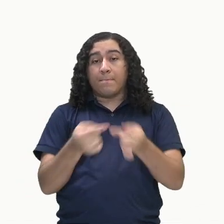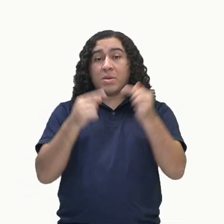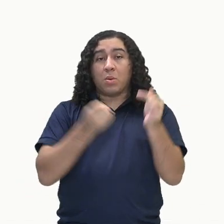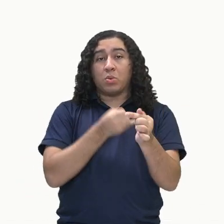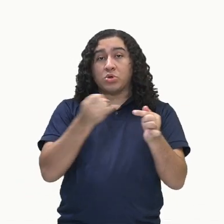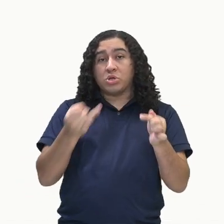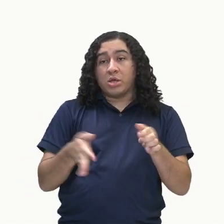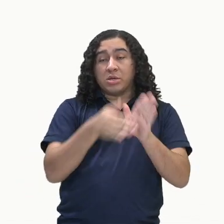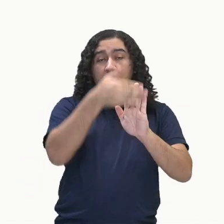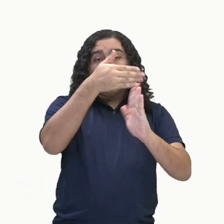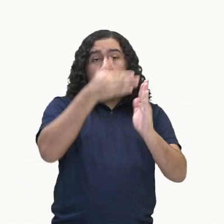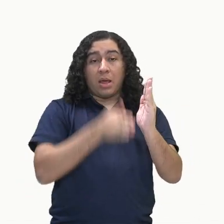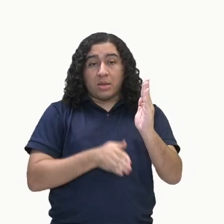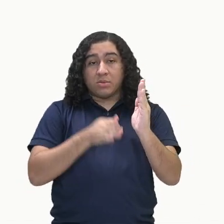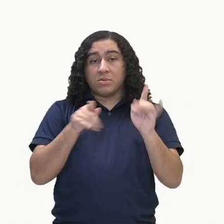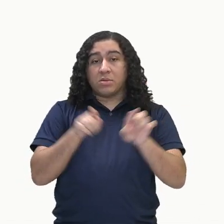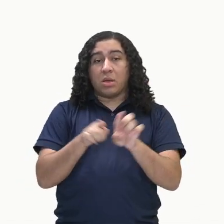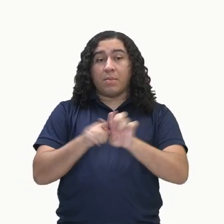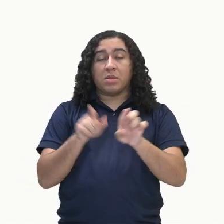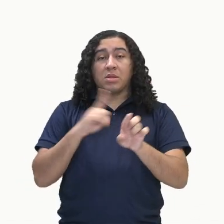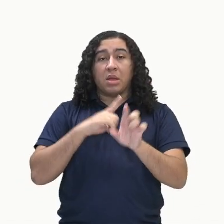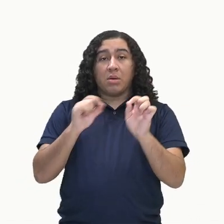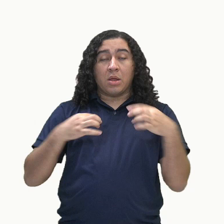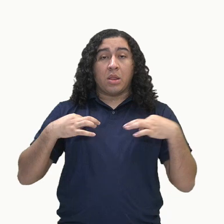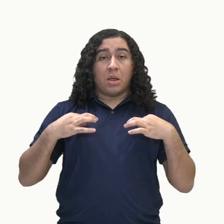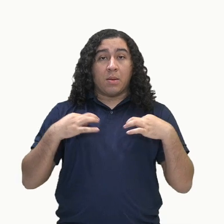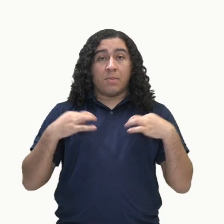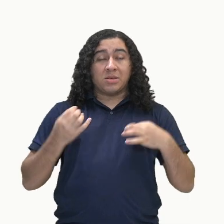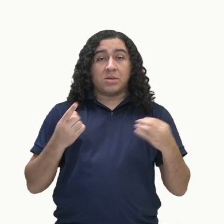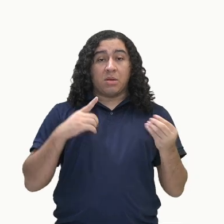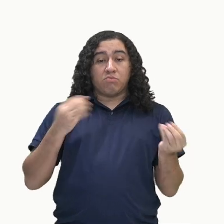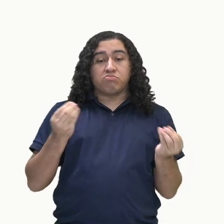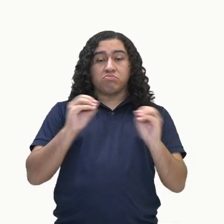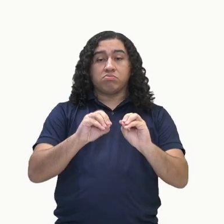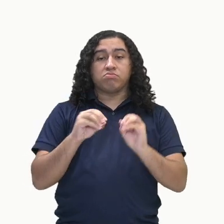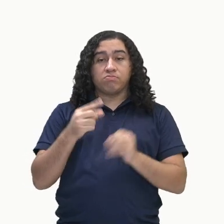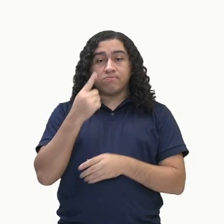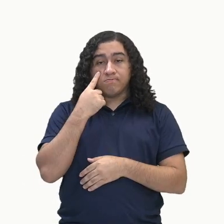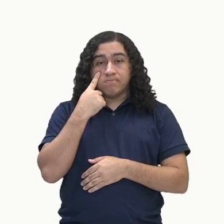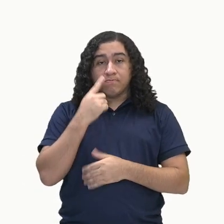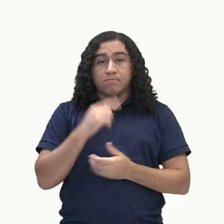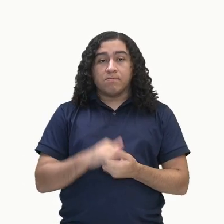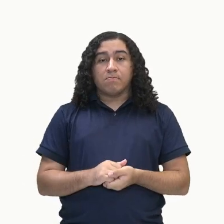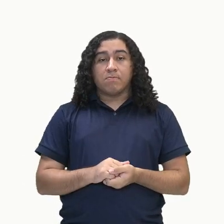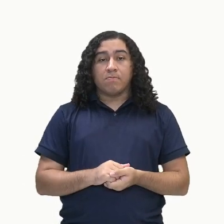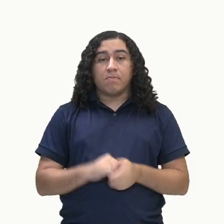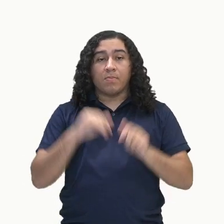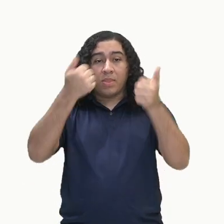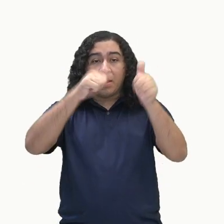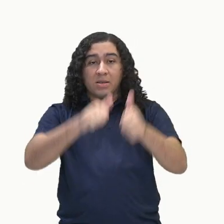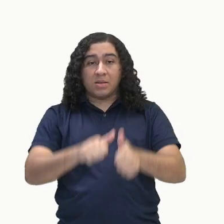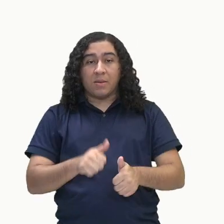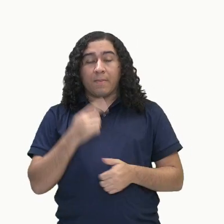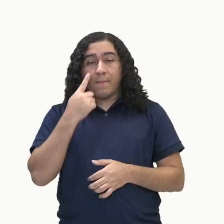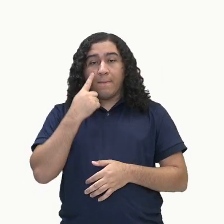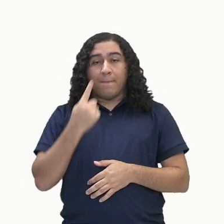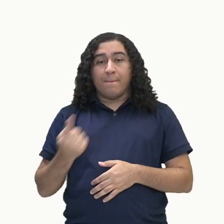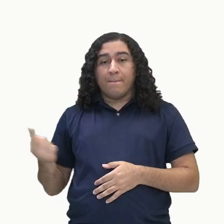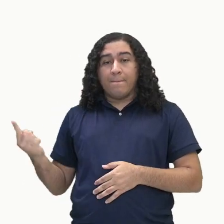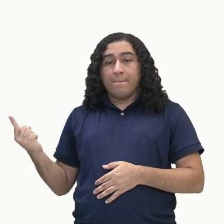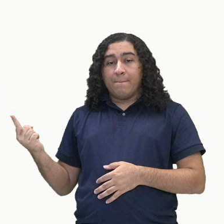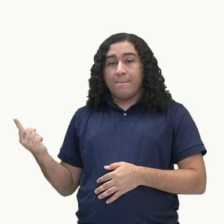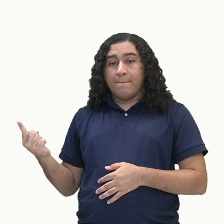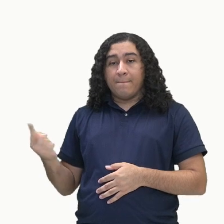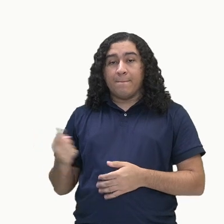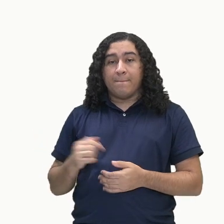de lados que está escrito em suas camisas. Tá? Então, vamos aqui analisar, ó,